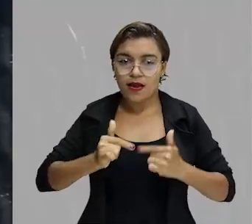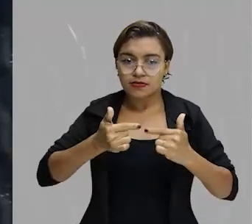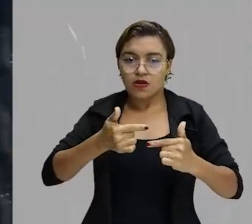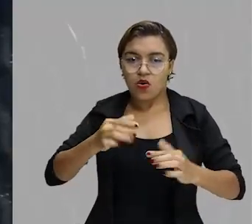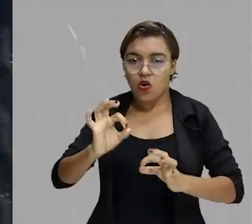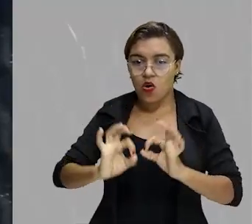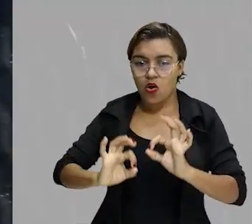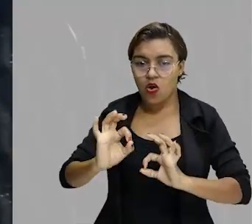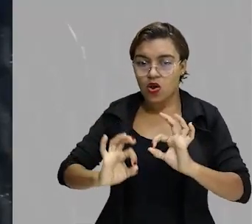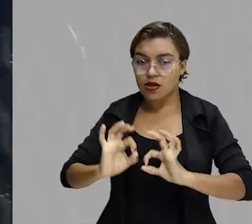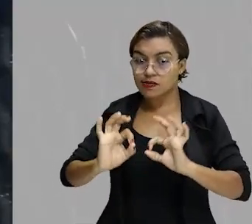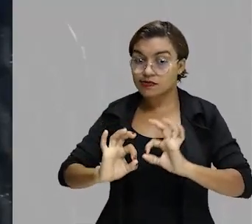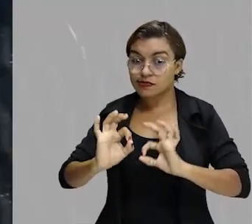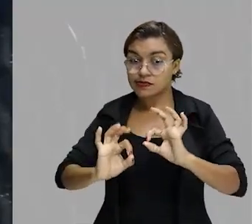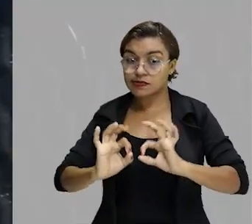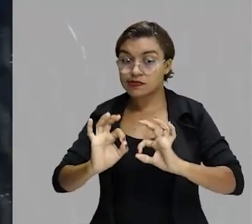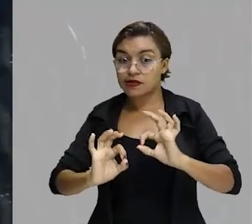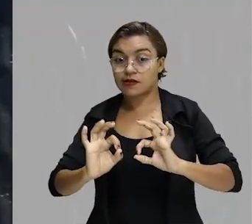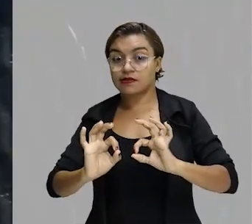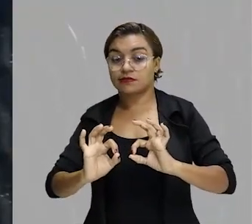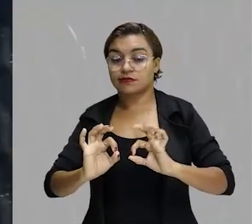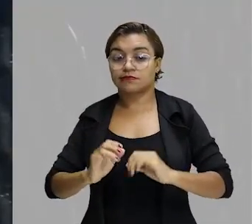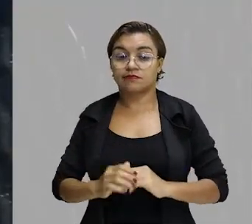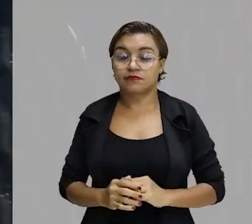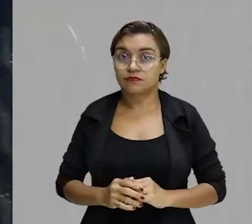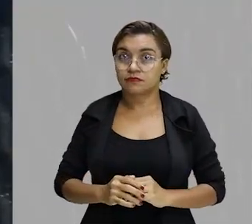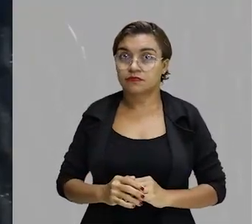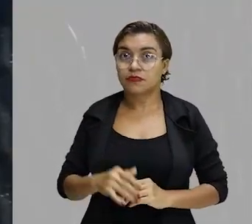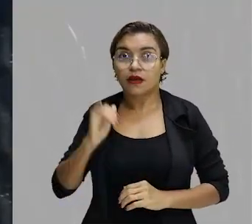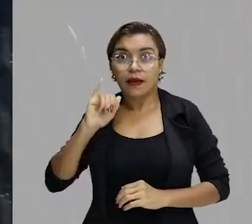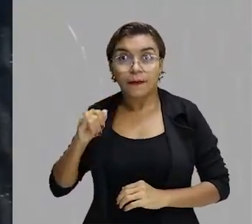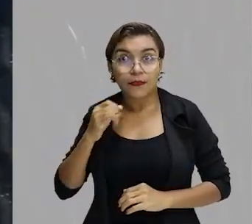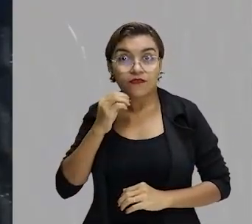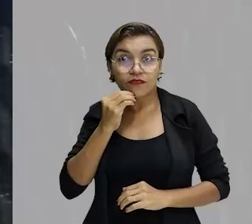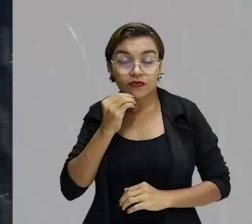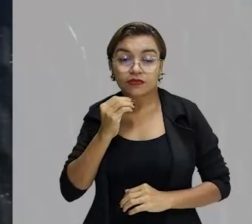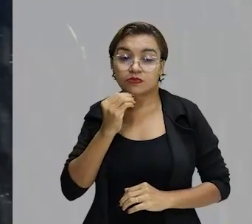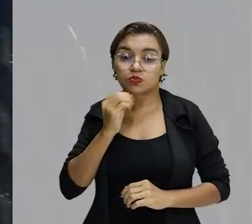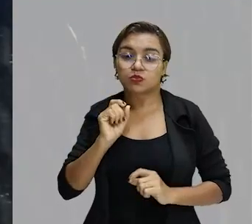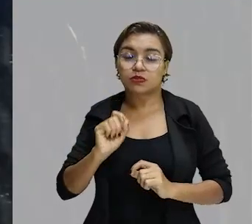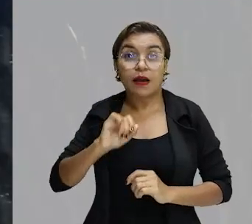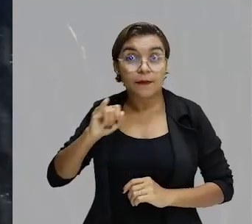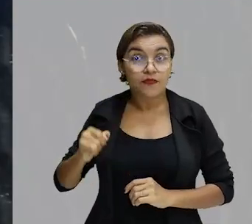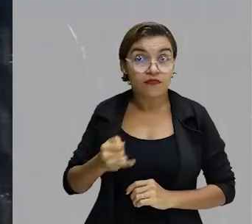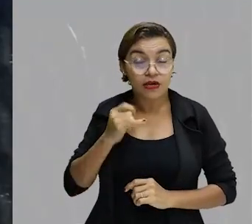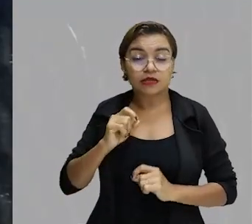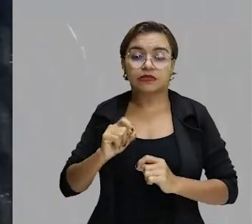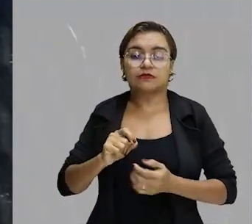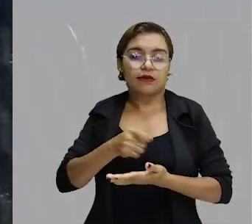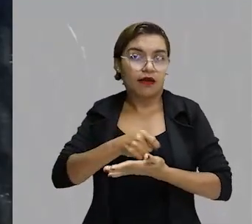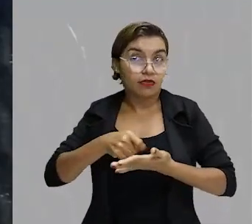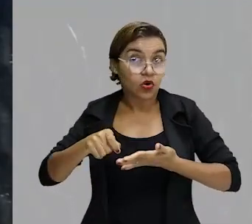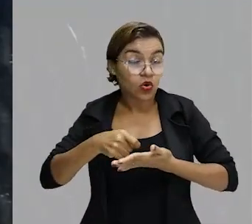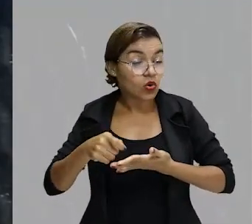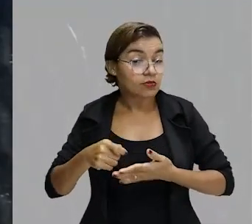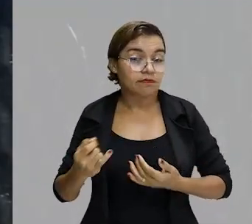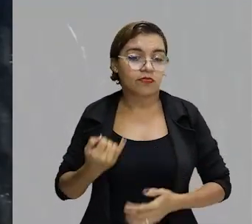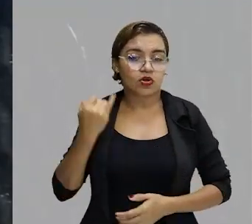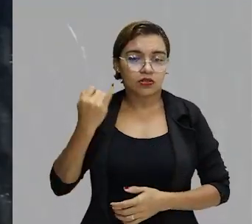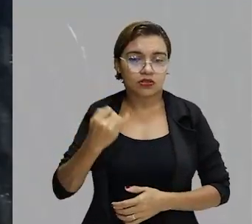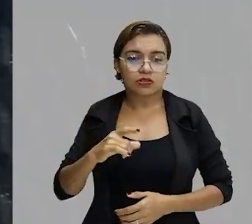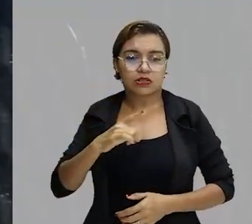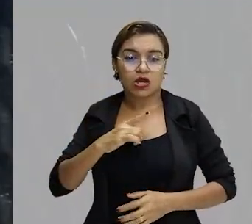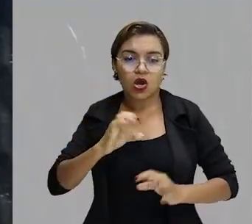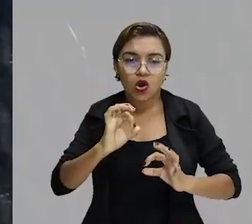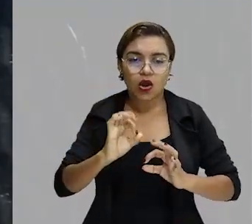Aí você, aproveita e anota isso no teu caderno, tá? Os movimentos sociais possuem uma ação organizada